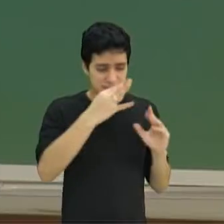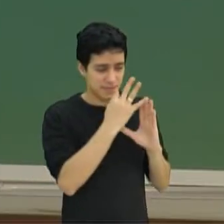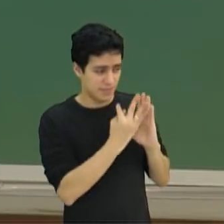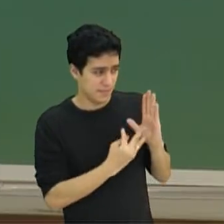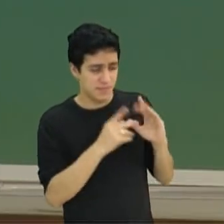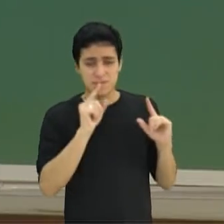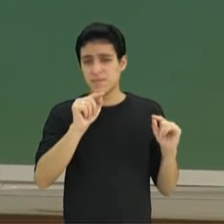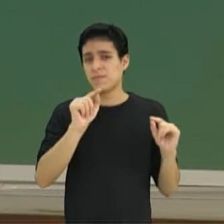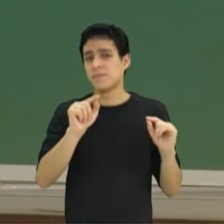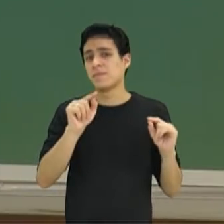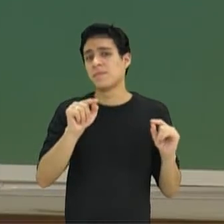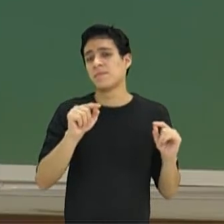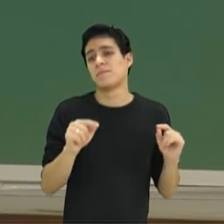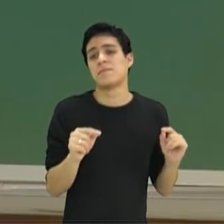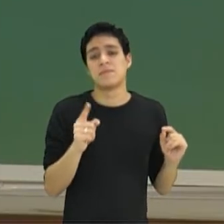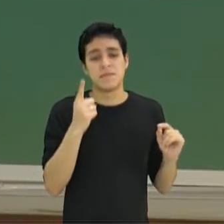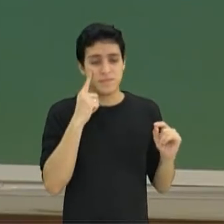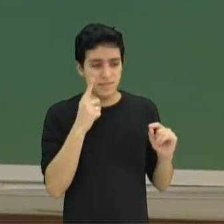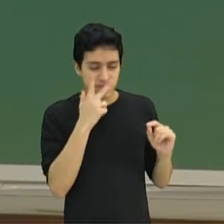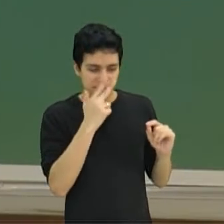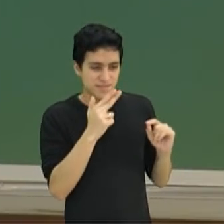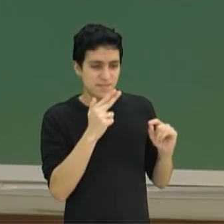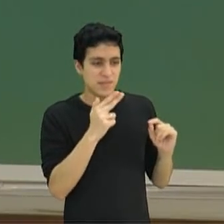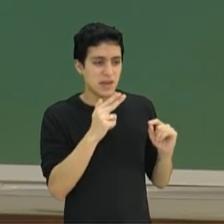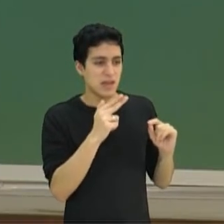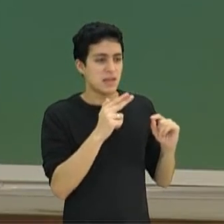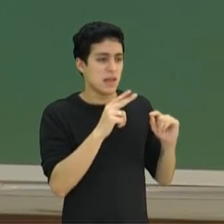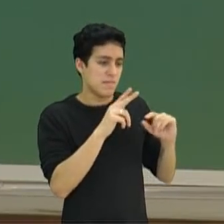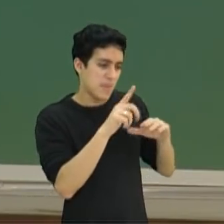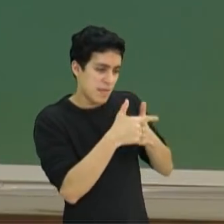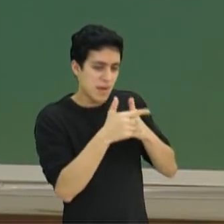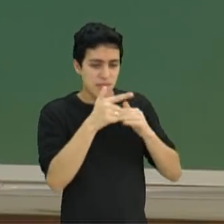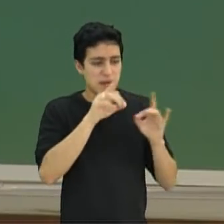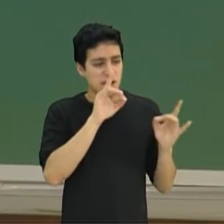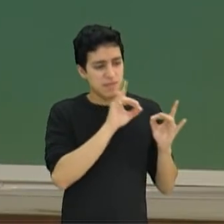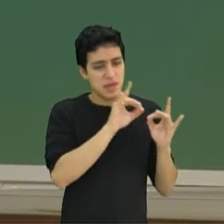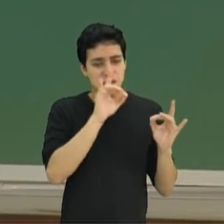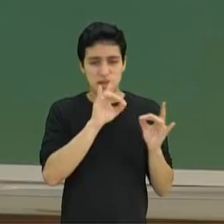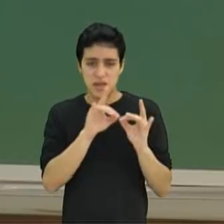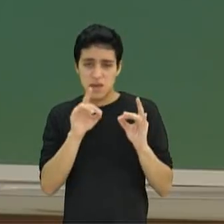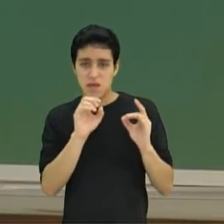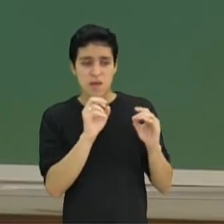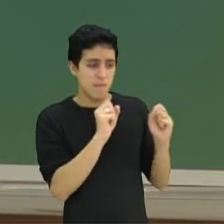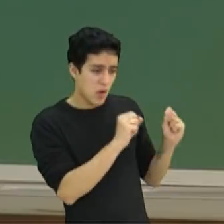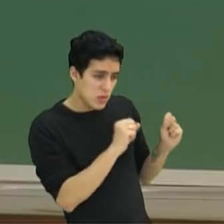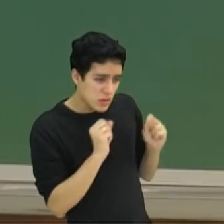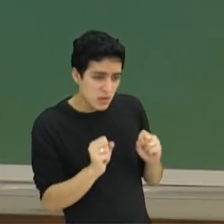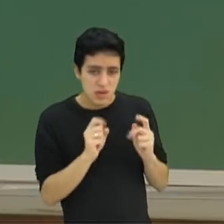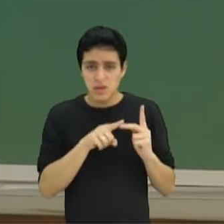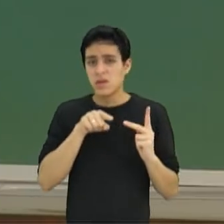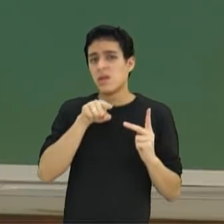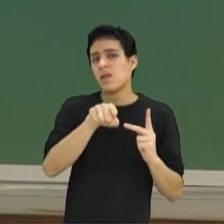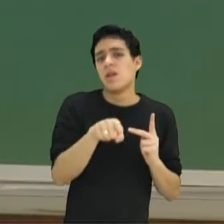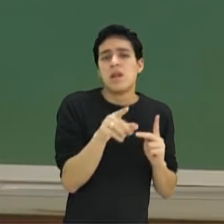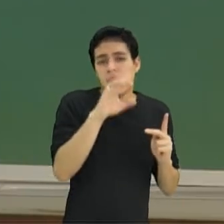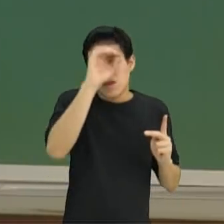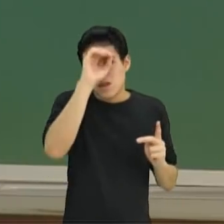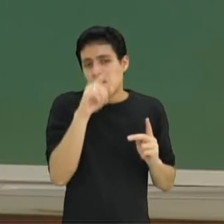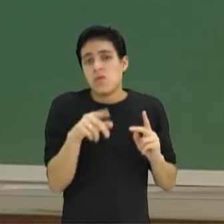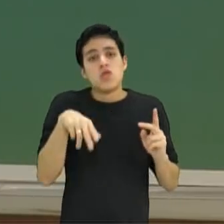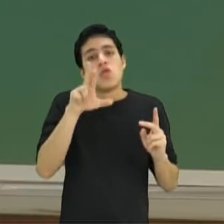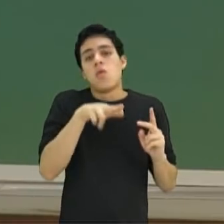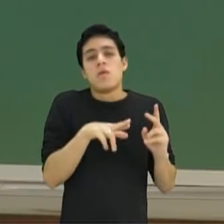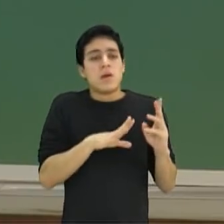textos, eram divididas entre os personagens. Ou o personagem era poderoso, ou ele era inocente,